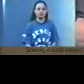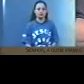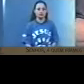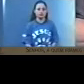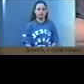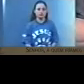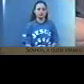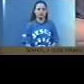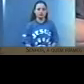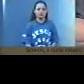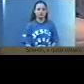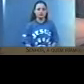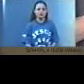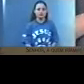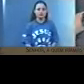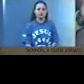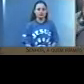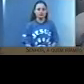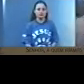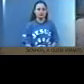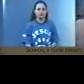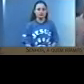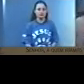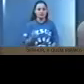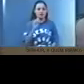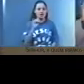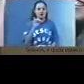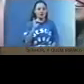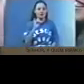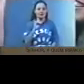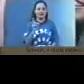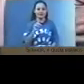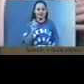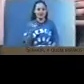Oi? Que oi? Que oi? Oi é breque de boi. Oi, oi.